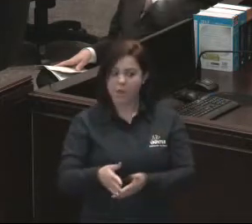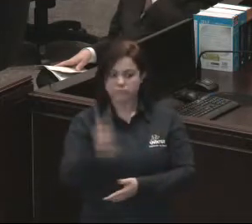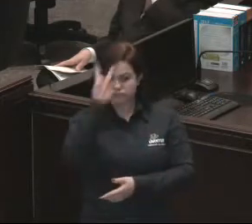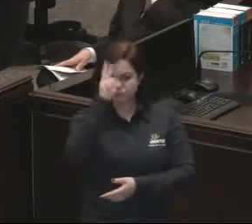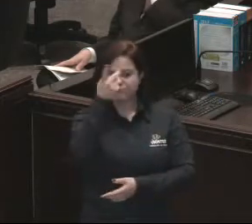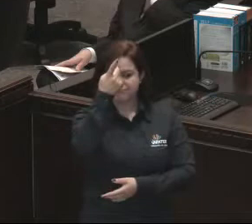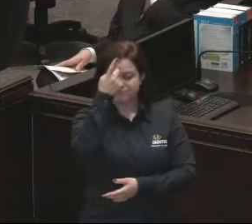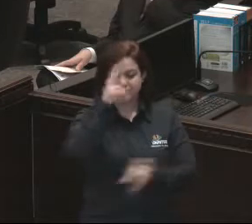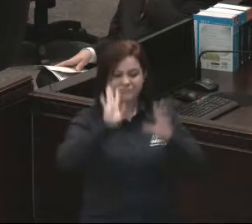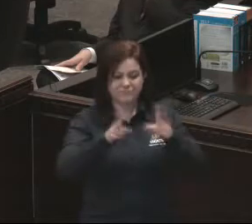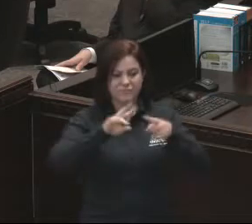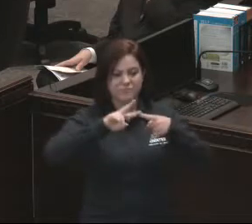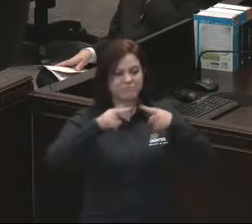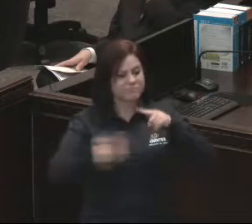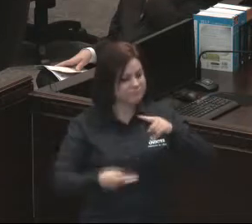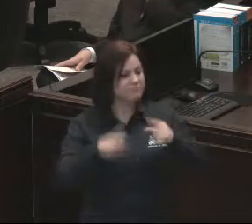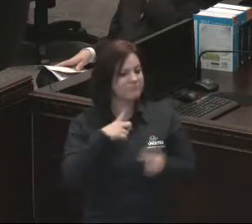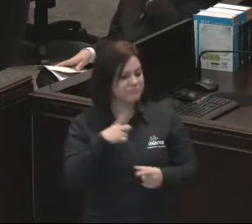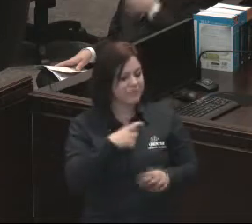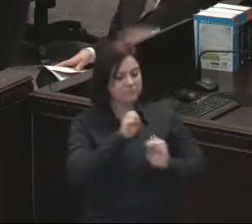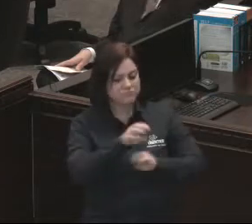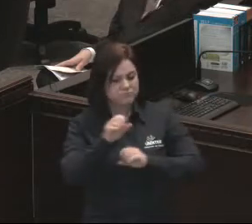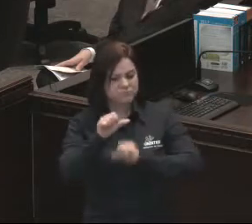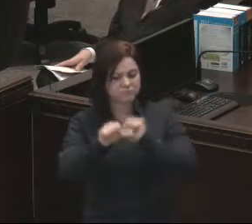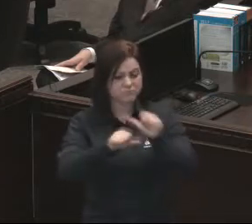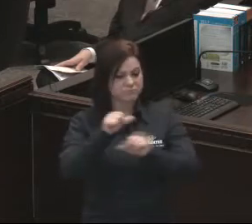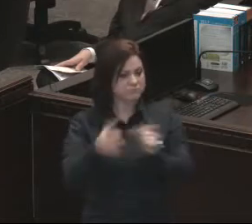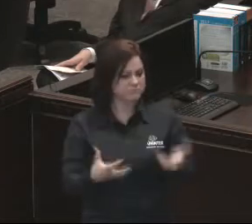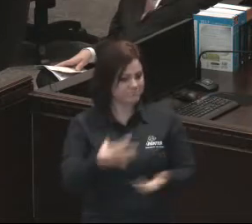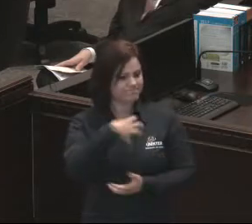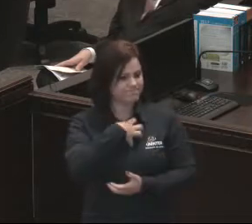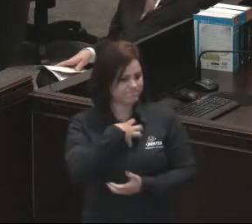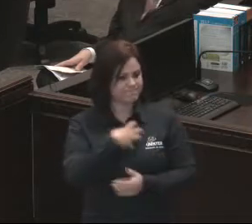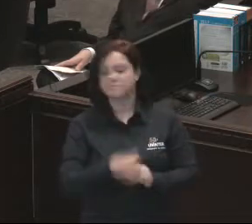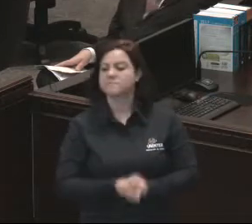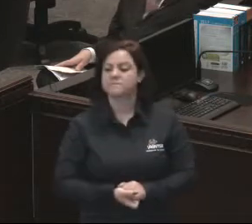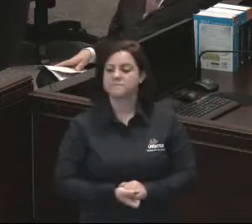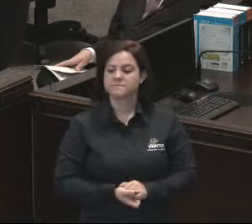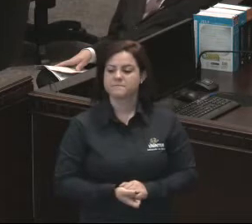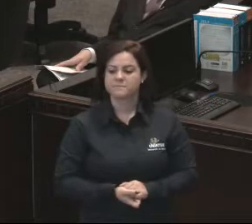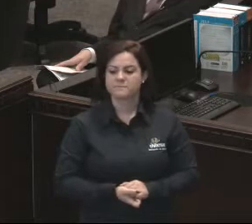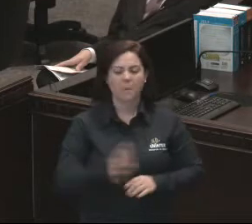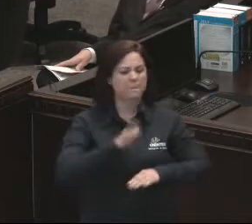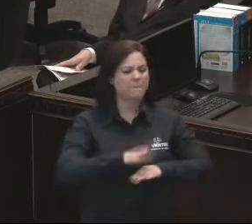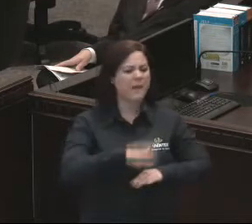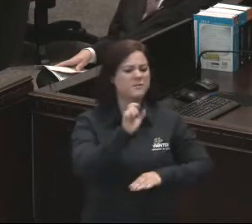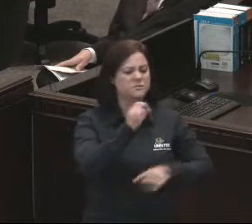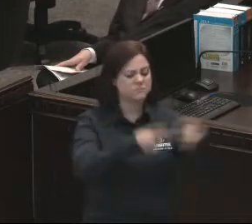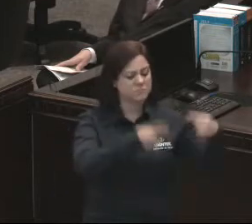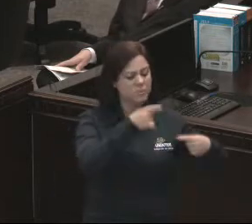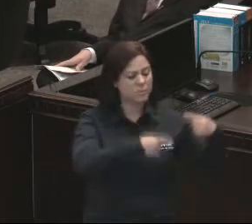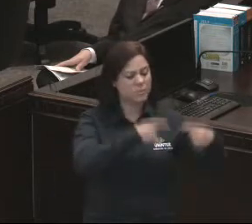uma mudança de educacional nas pessoas. Então, mais do que política pública, a gente precisa